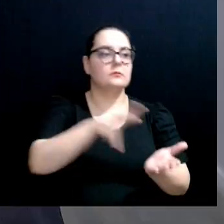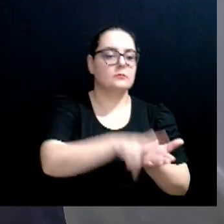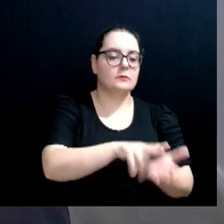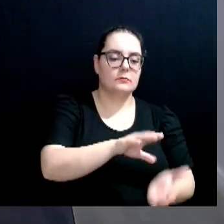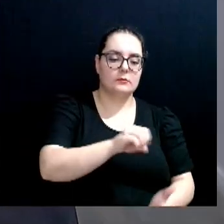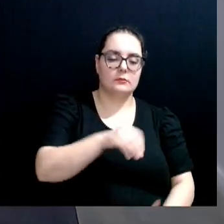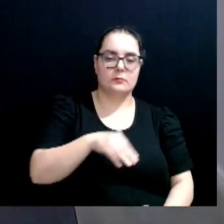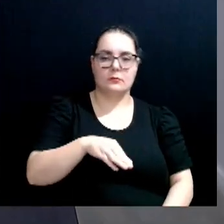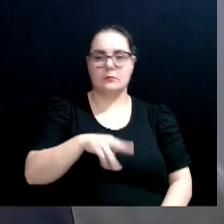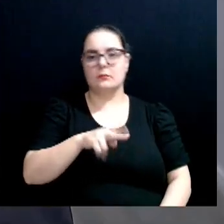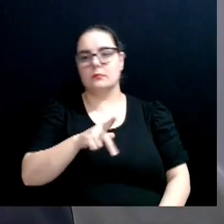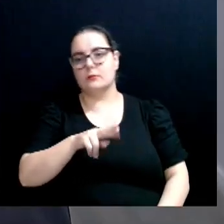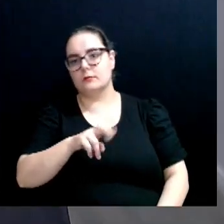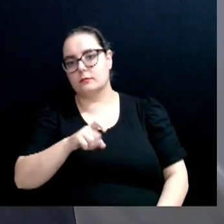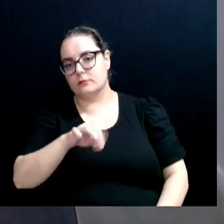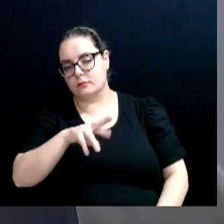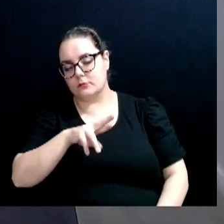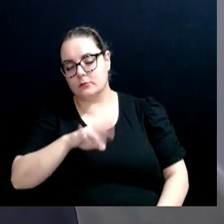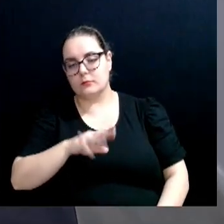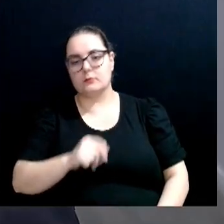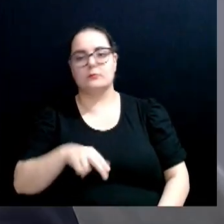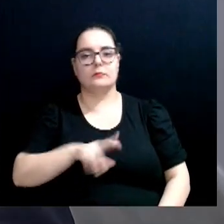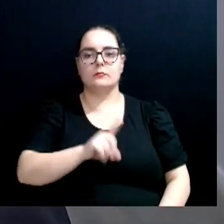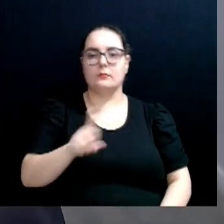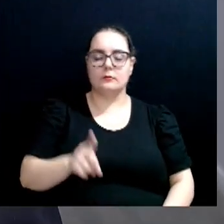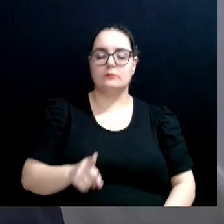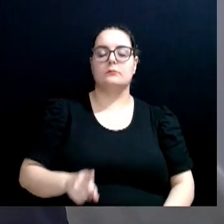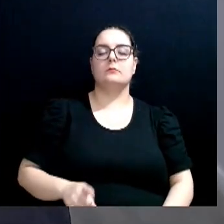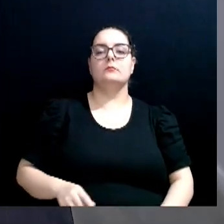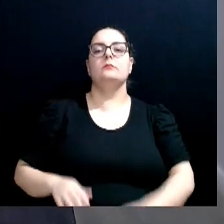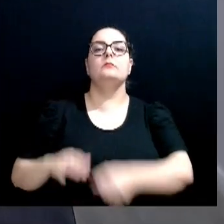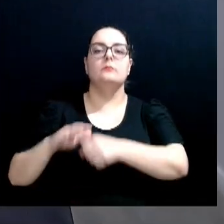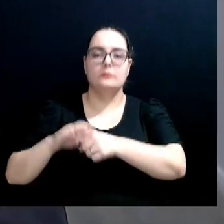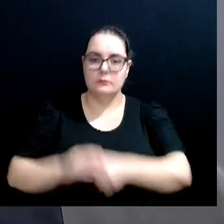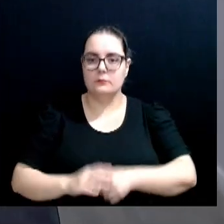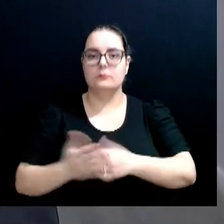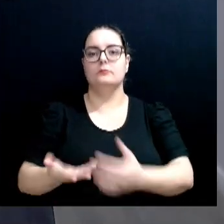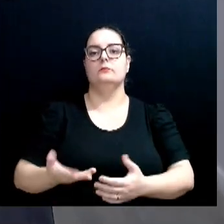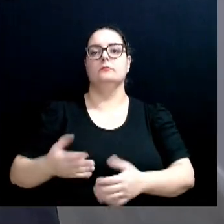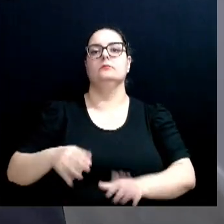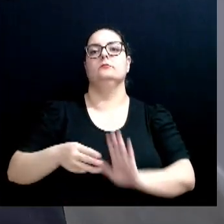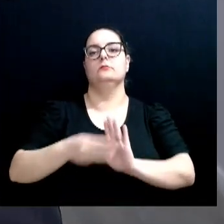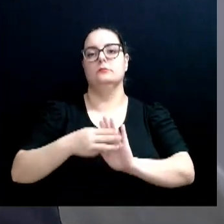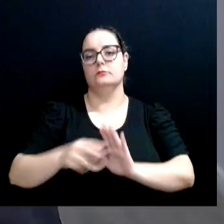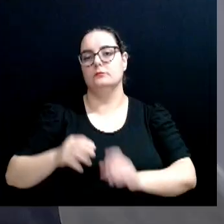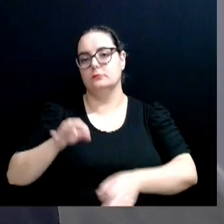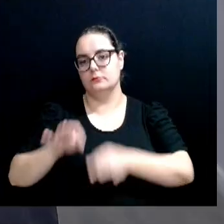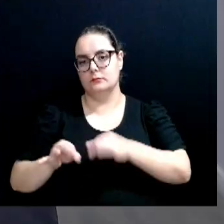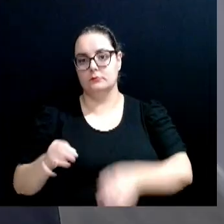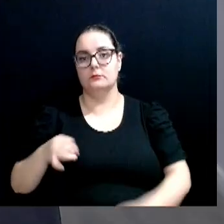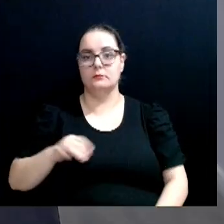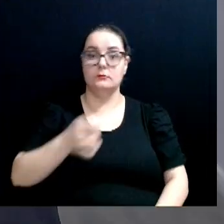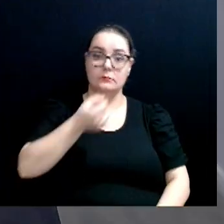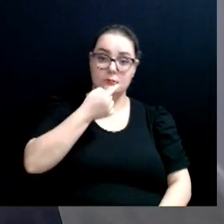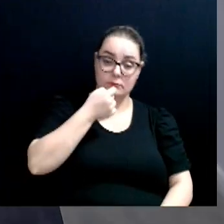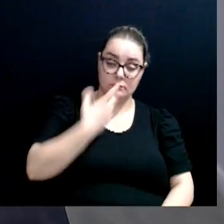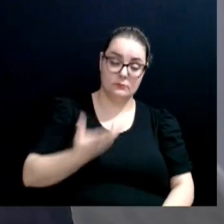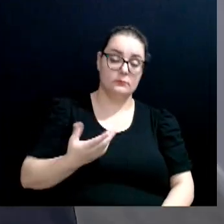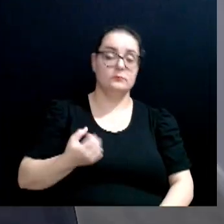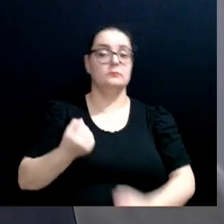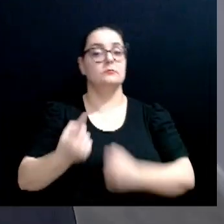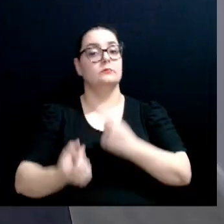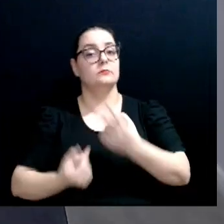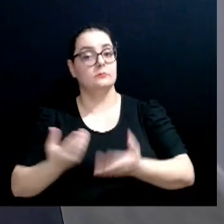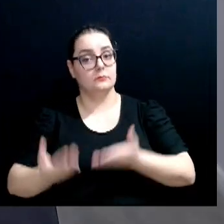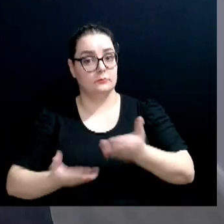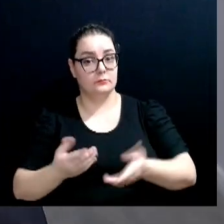no caso uma internação à força, com uma medida judicial, se é necessário medicamento, porque para alguns tratamentos é necessário